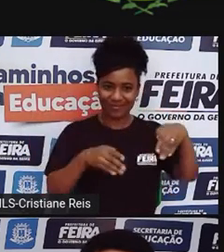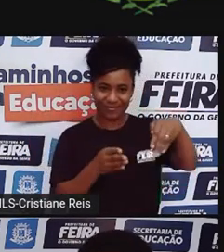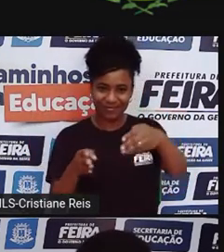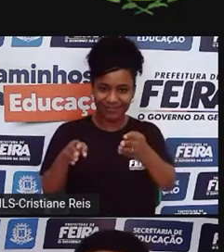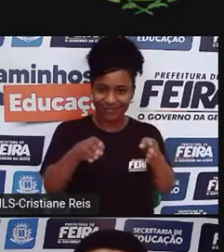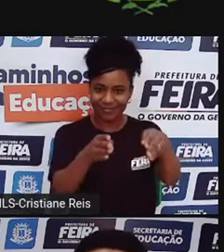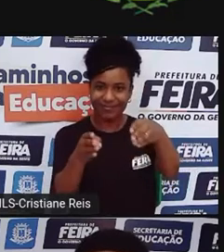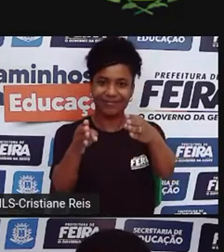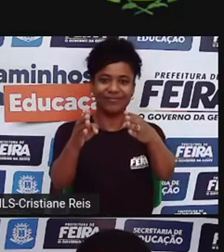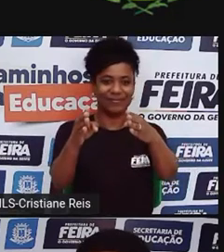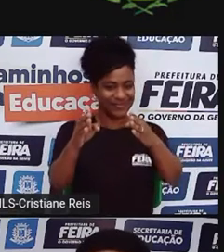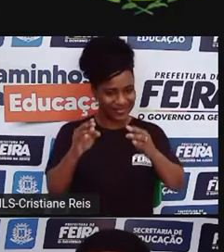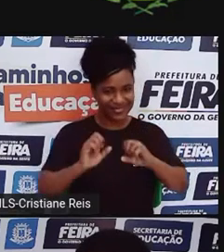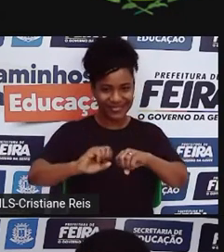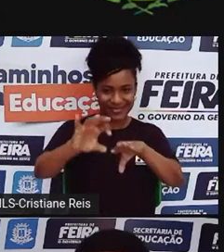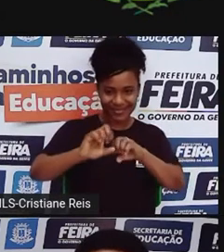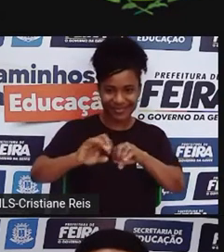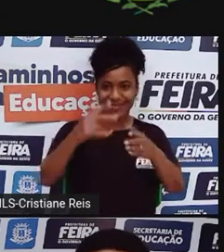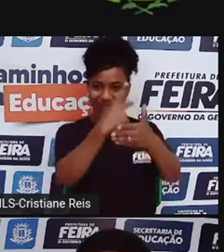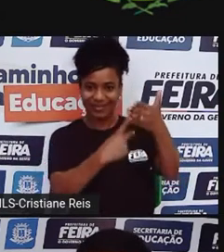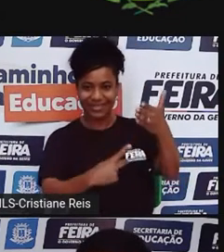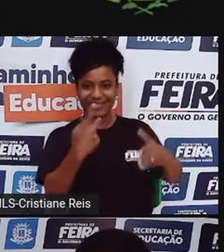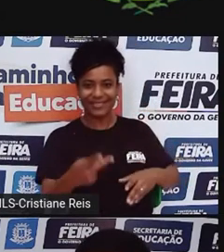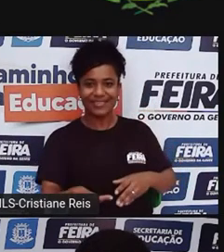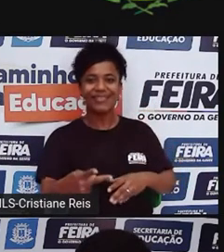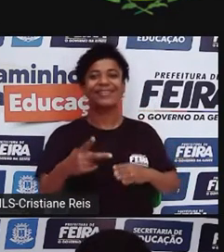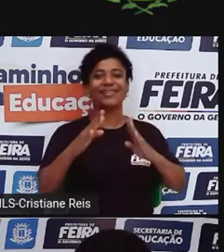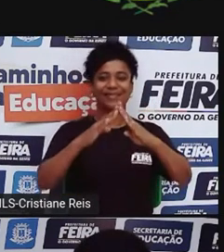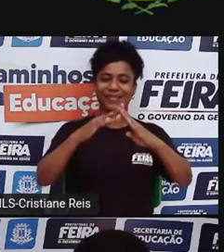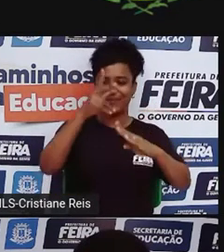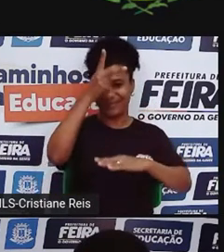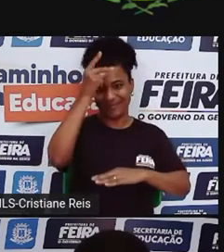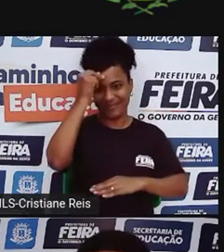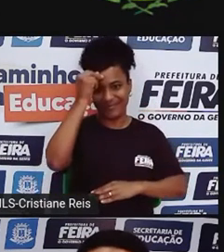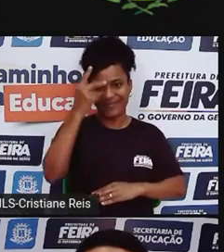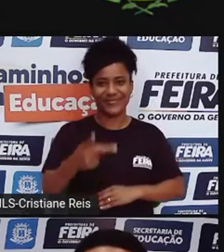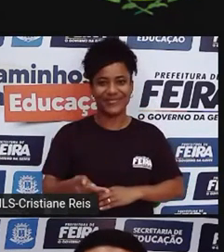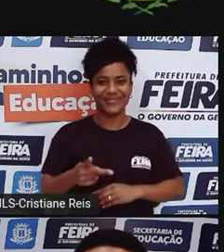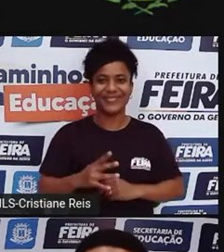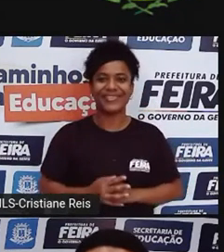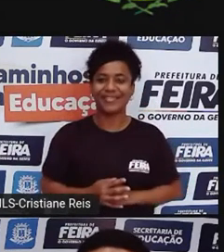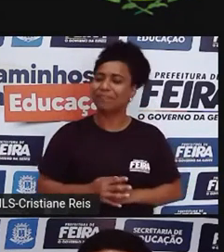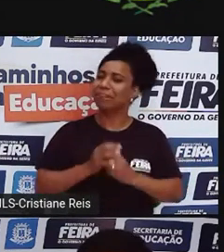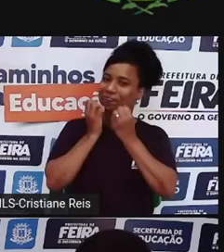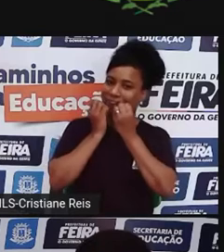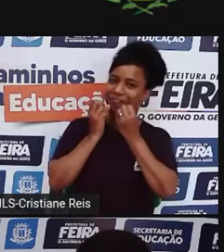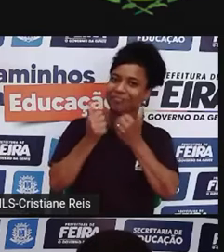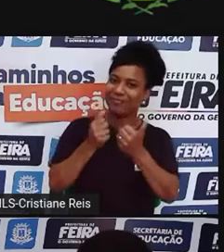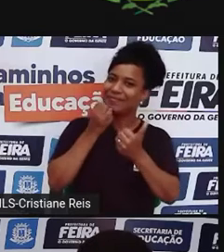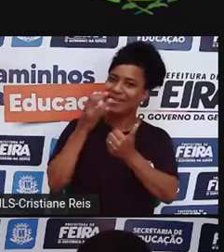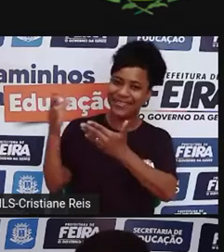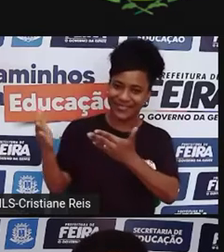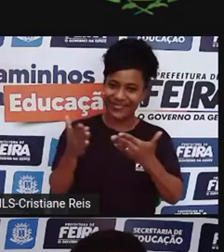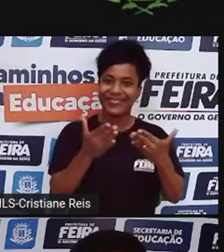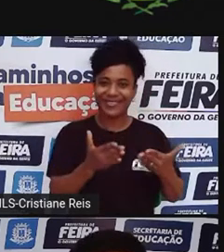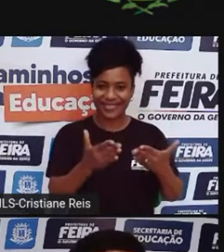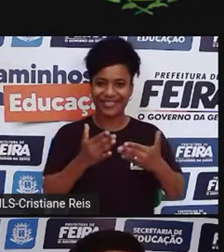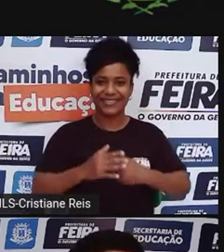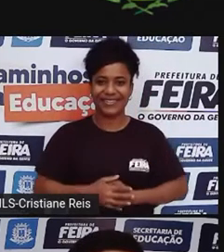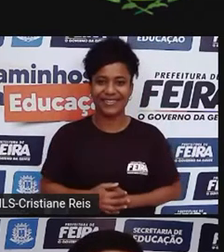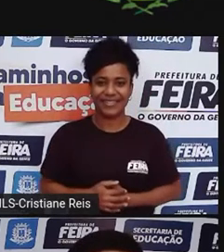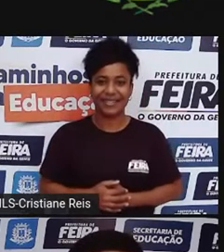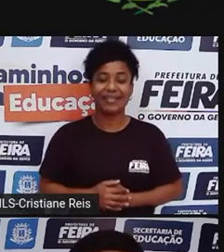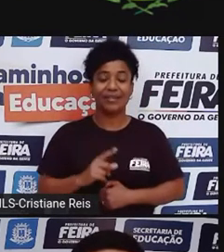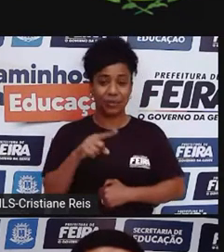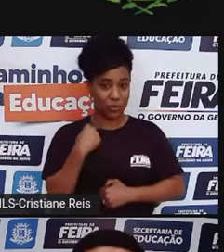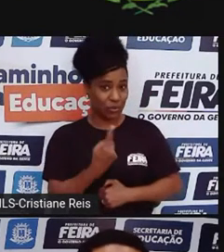que é o projeto da Prefeitura aqui de Feira de Santana. Beleza, muito bem-vindo, Sandro. Então, a gente quer